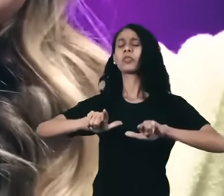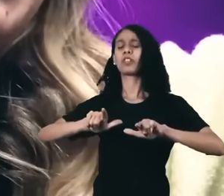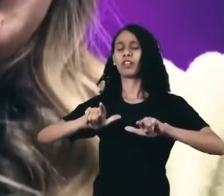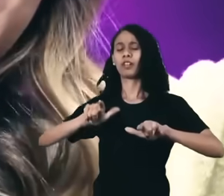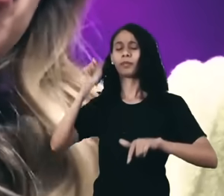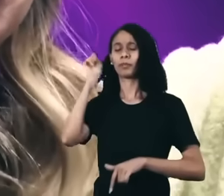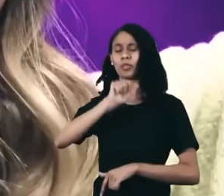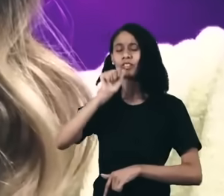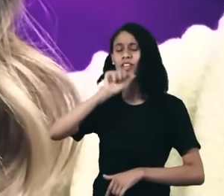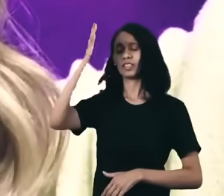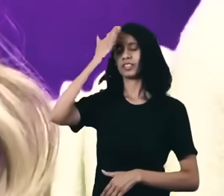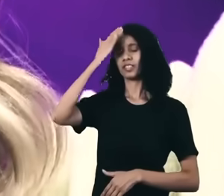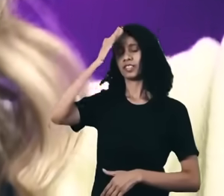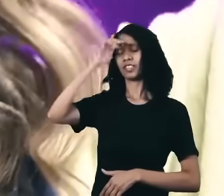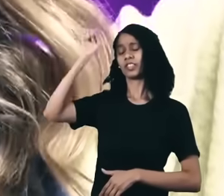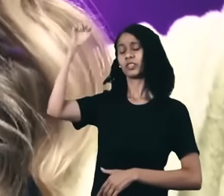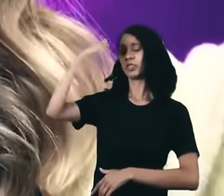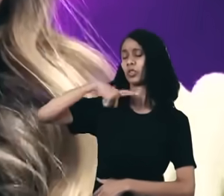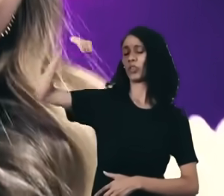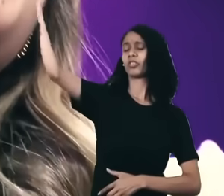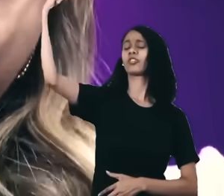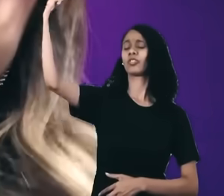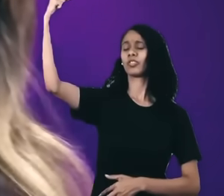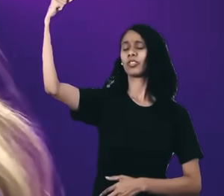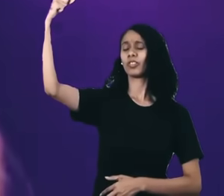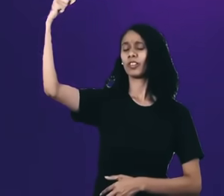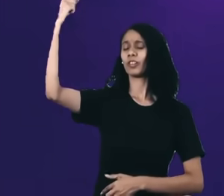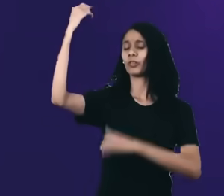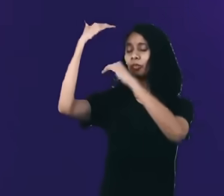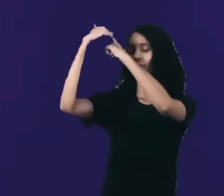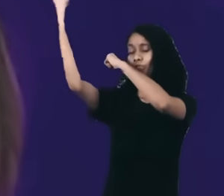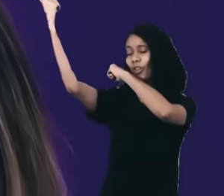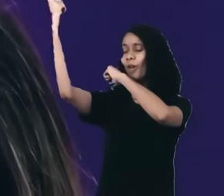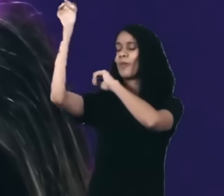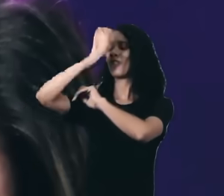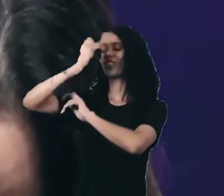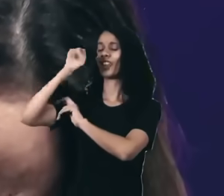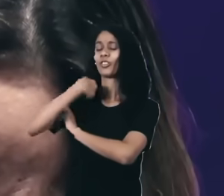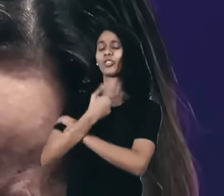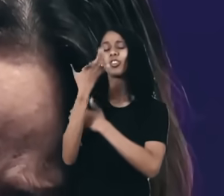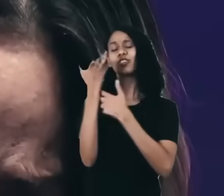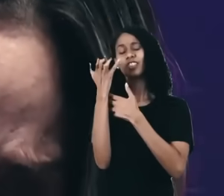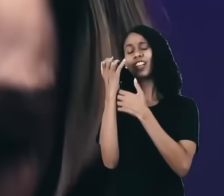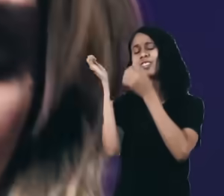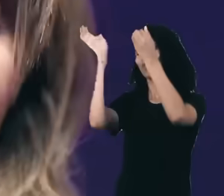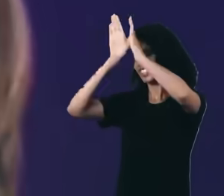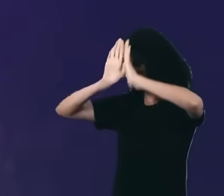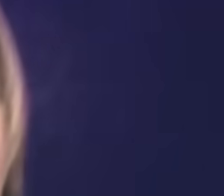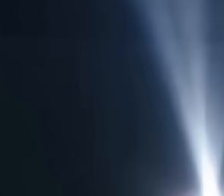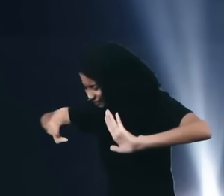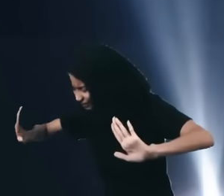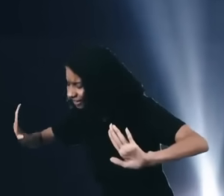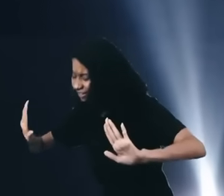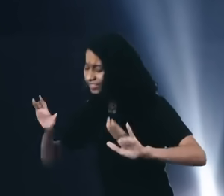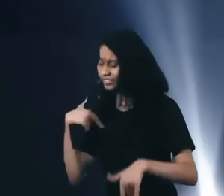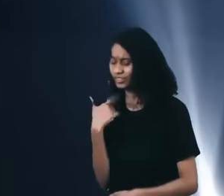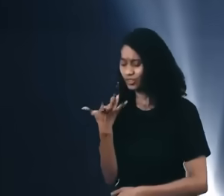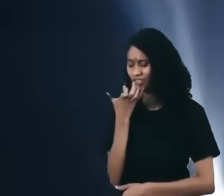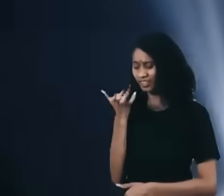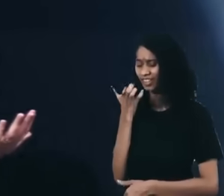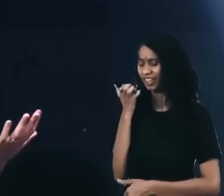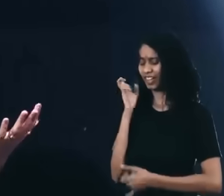que entendem o seu chamado. Oh Deus, nós queremos ser mulheres rendidas, nós queremos ser